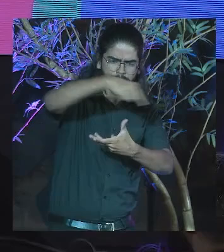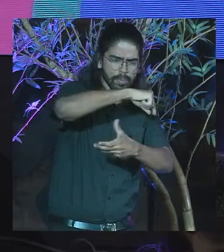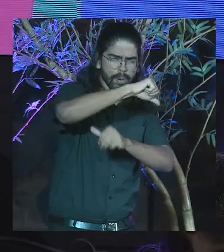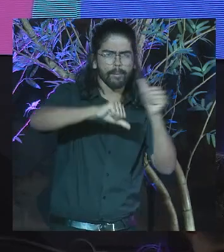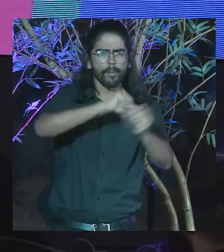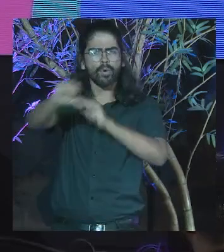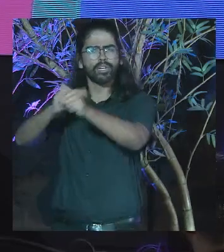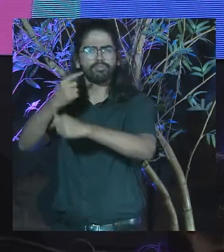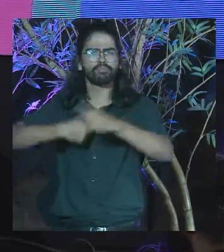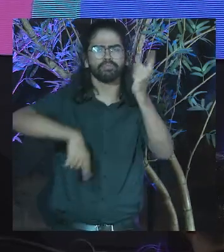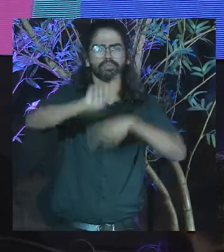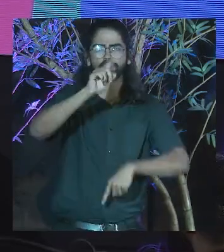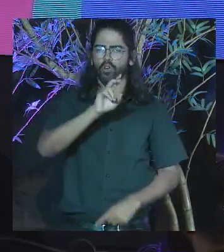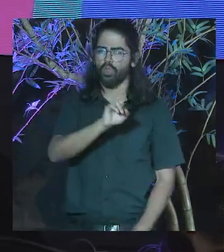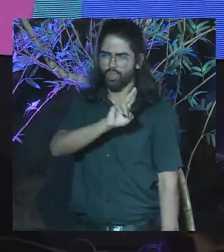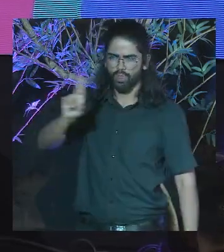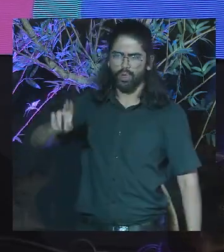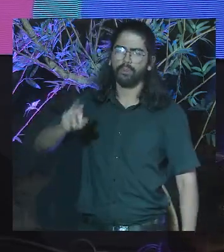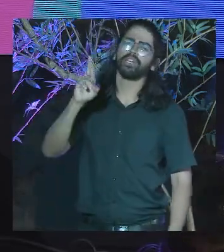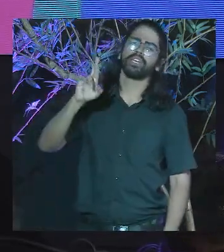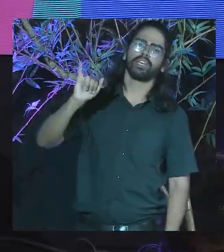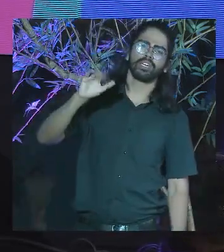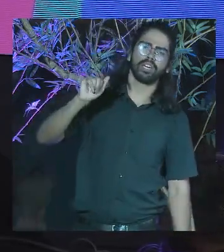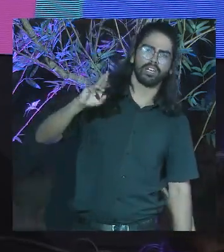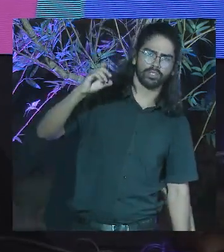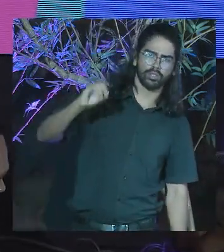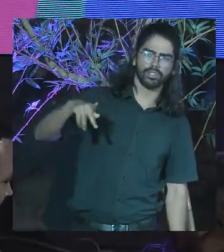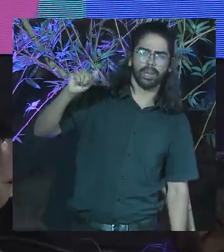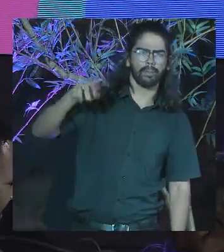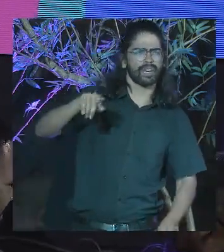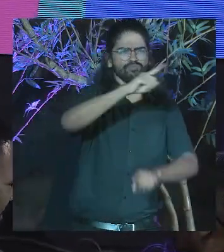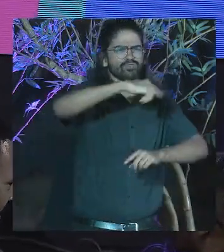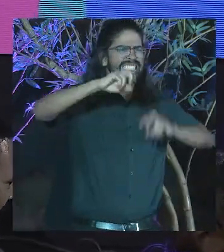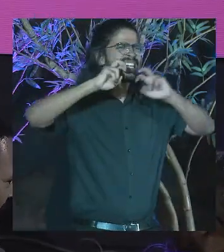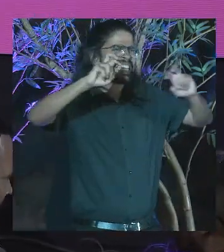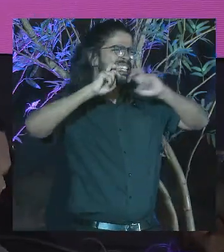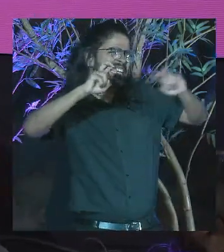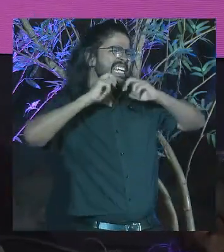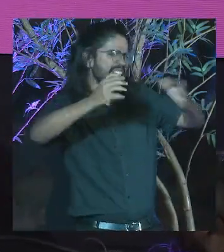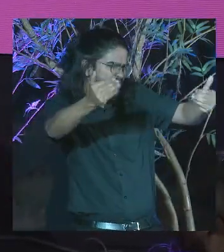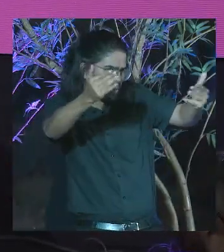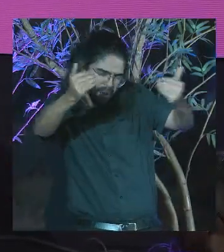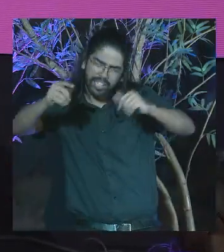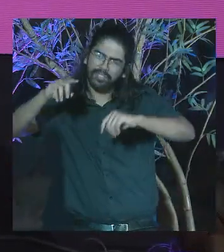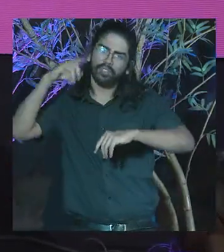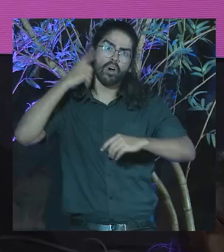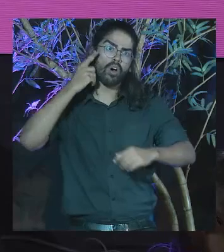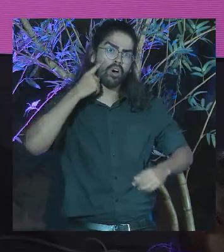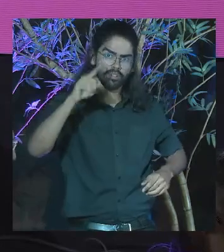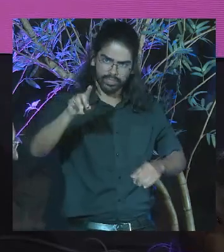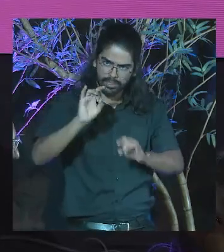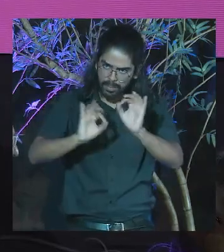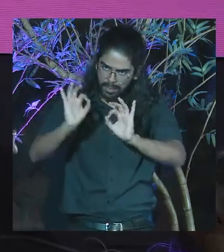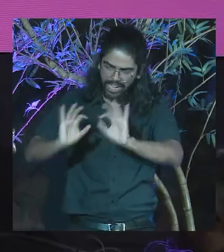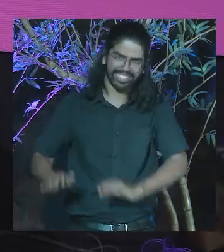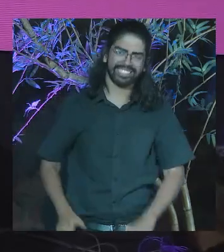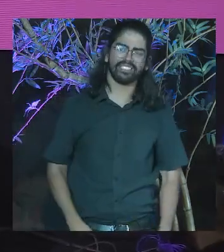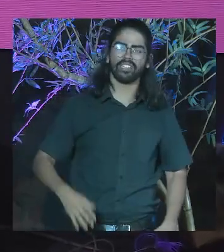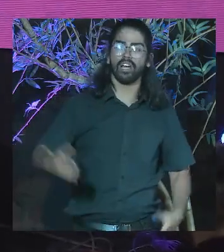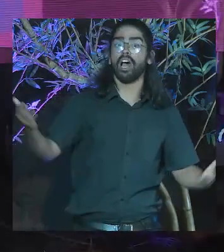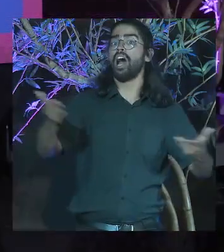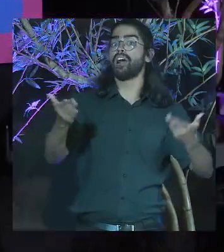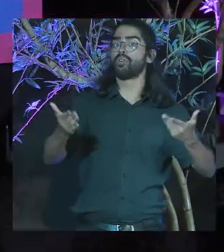vou repetir novamente o nome dele, Ricardo Capra, e vocês fazem aquele barulho enorme para se sentir super em casa, tá bom? Repara, Ricardo, arrepiado. Ao